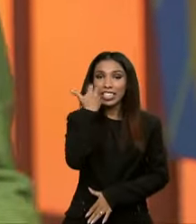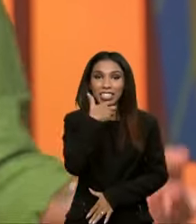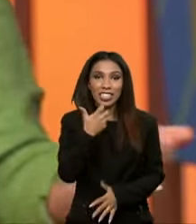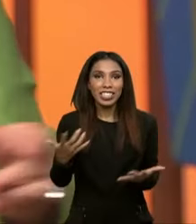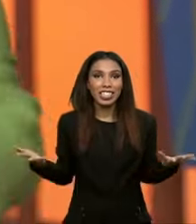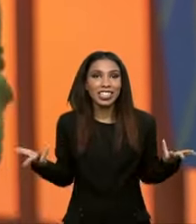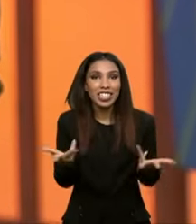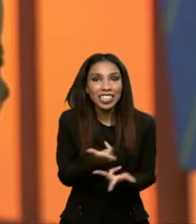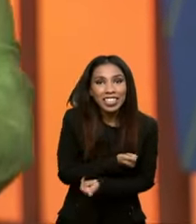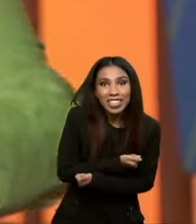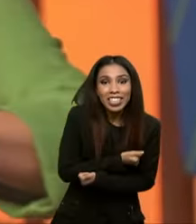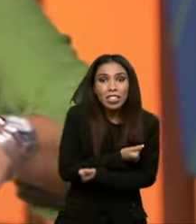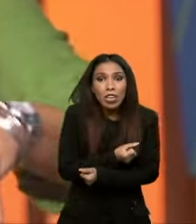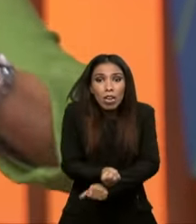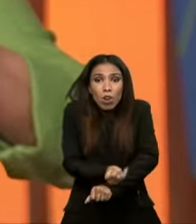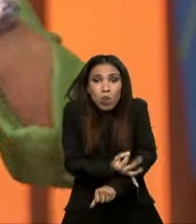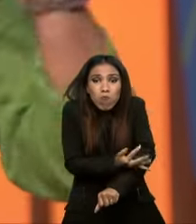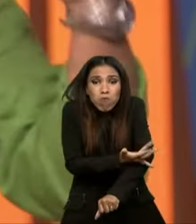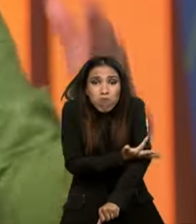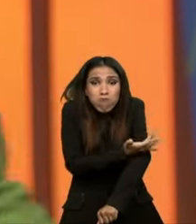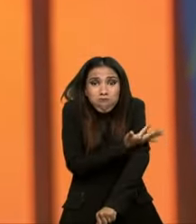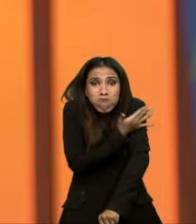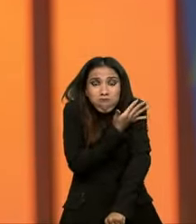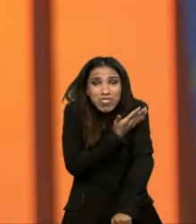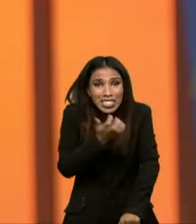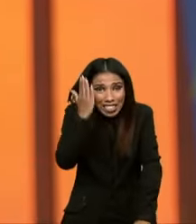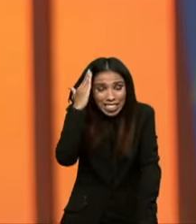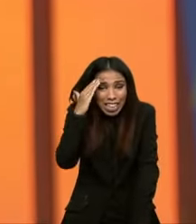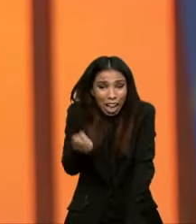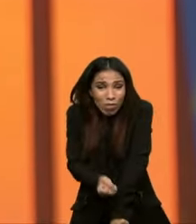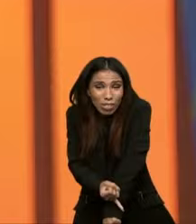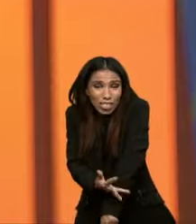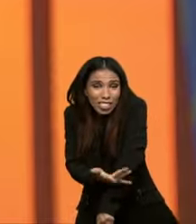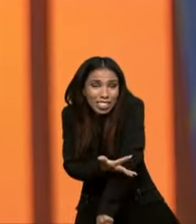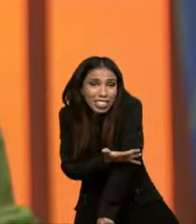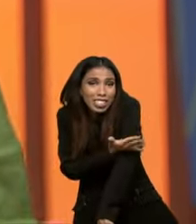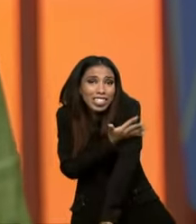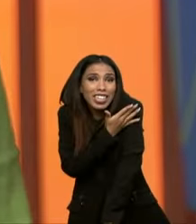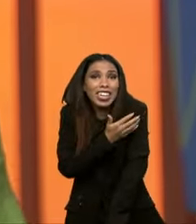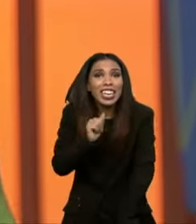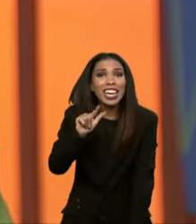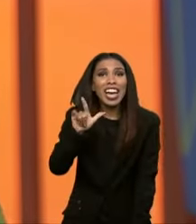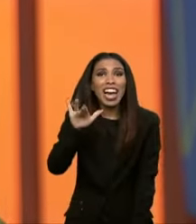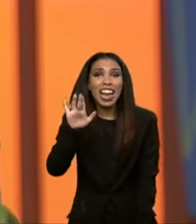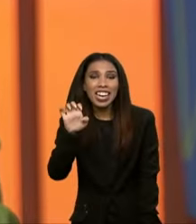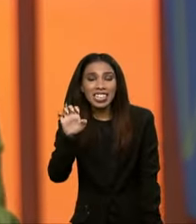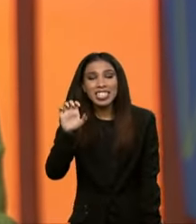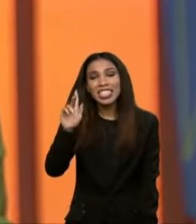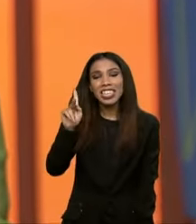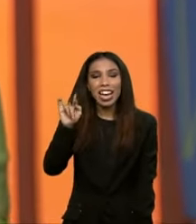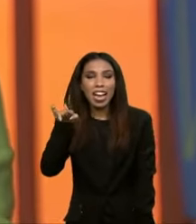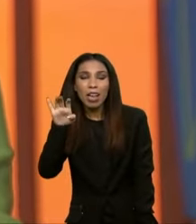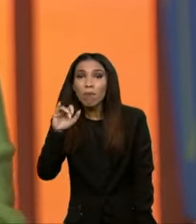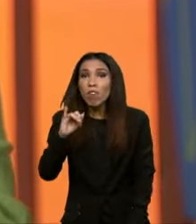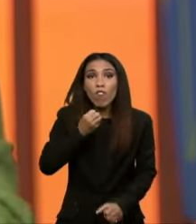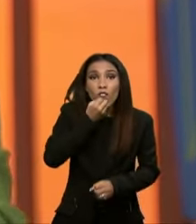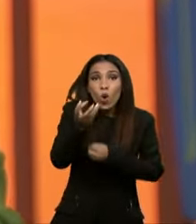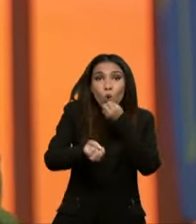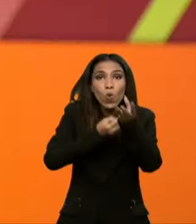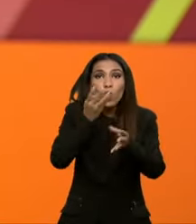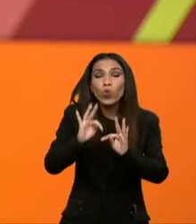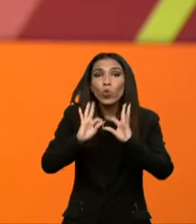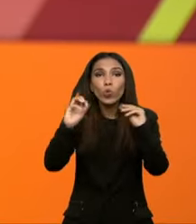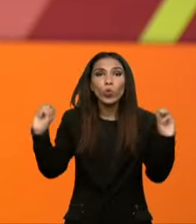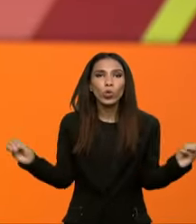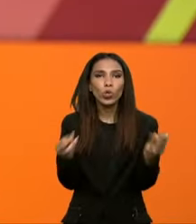Ai, que me emocionou. Eu arrepiei inteirinha ali. Mas assim, sabe aquele cabelo aqui do pescoço? A Alice Caymmi, que vai contar tudo pra gente sobre o show